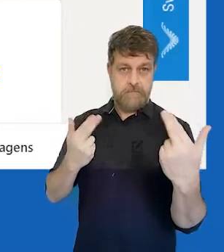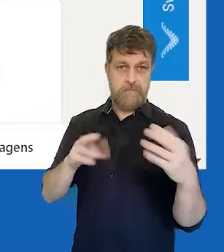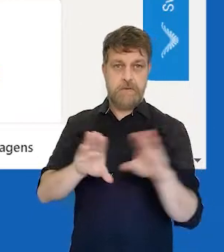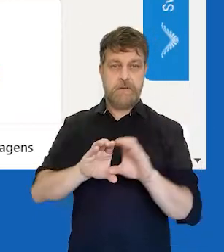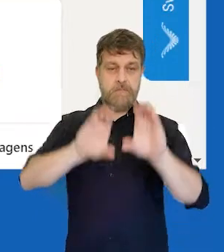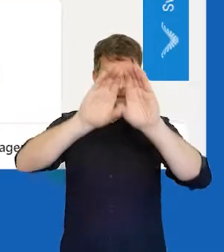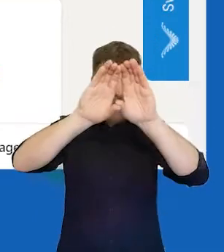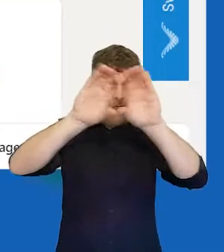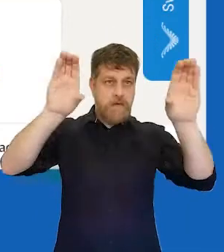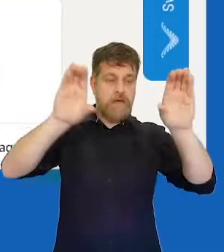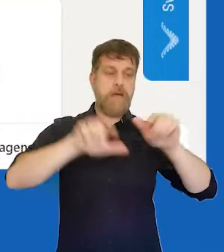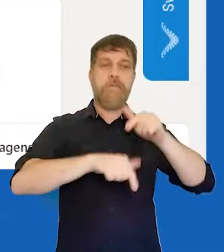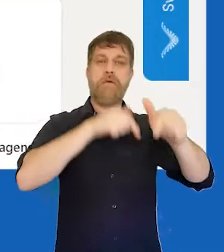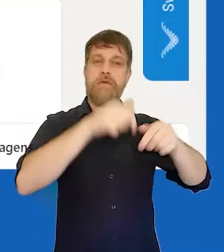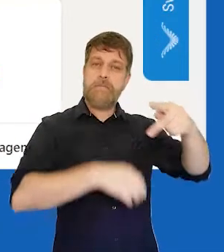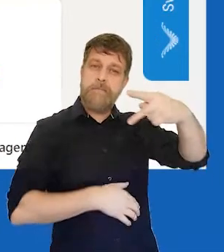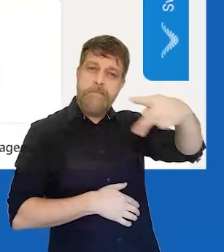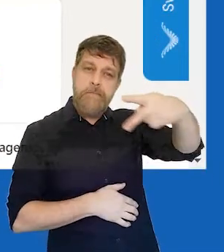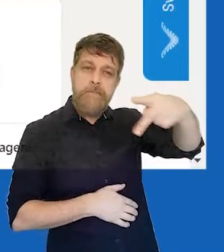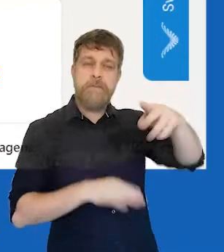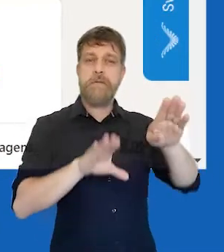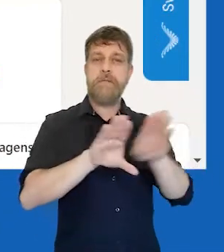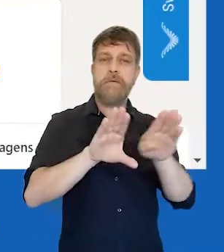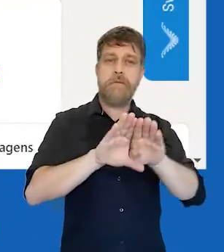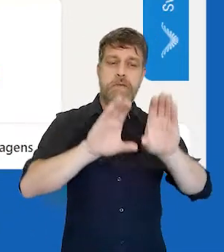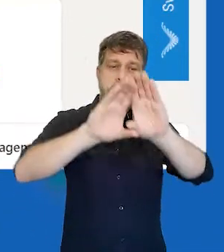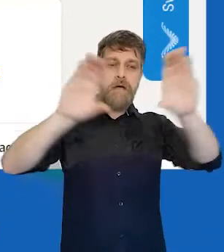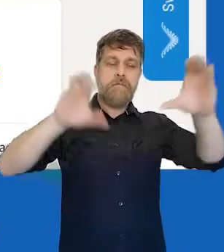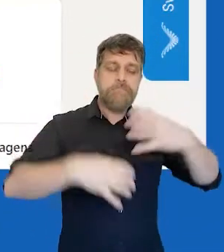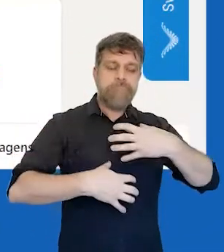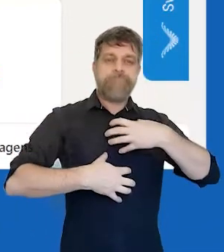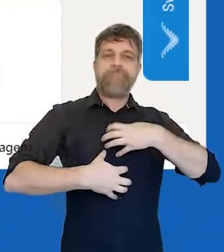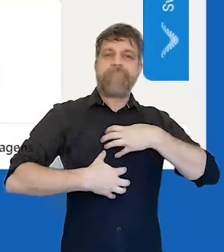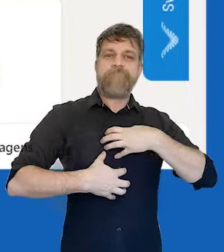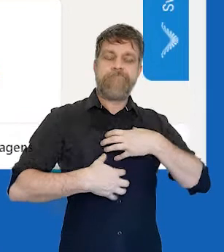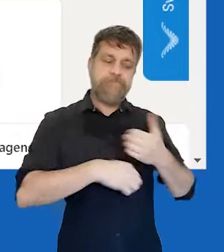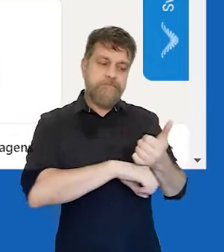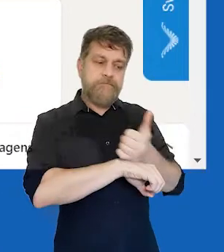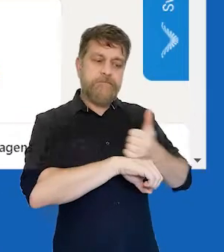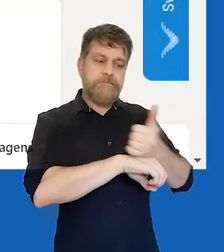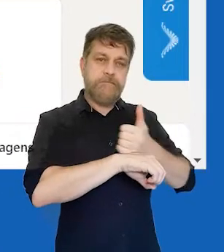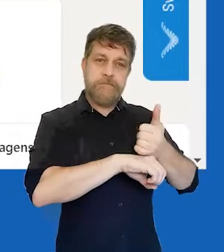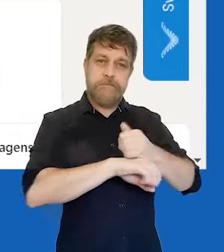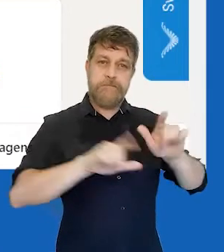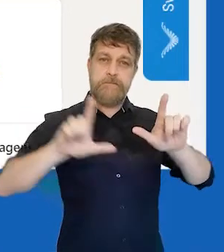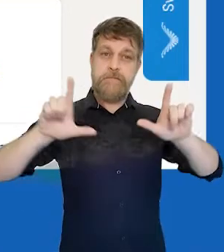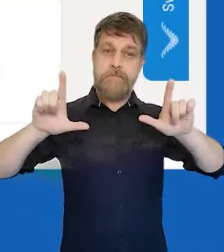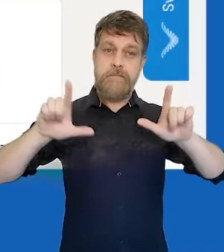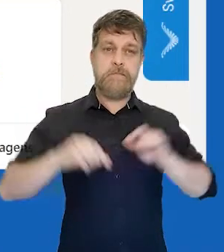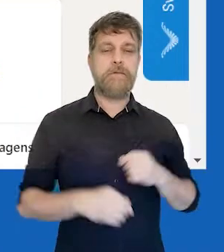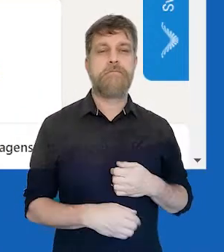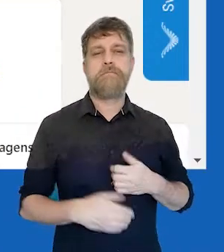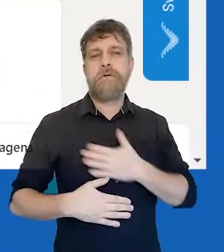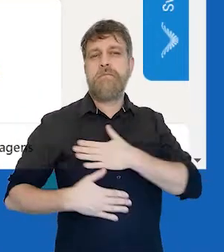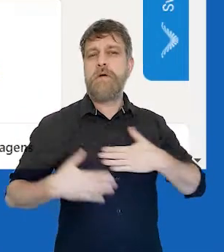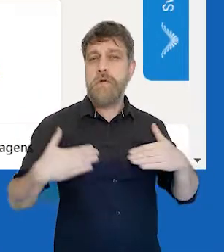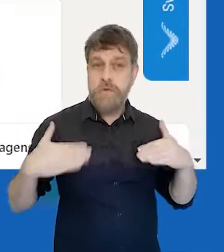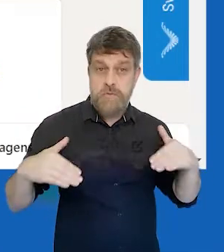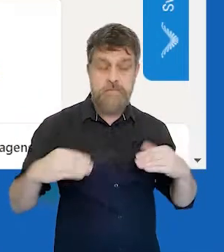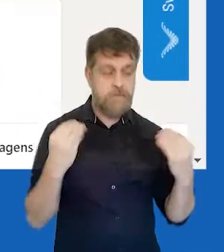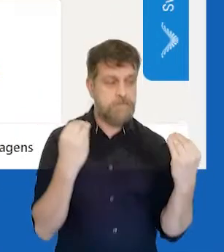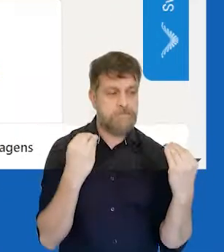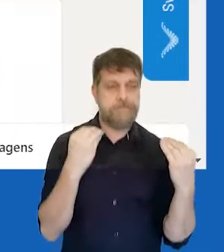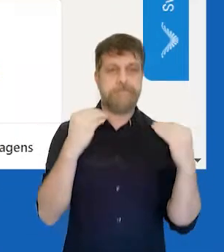colocar capa do trabalho de 6 capas que inspirem vocês sobre a sua profissão então é super tranquilo então